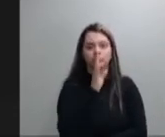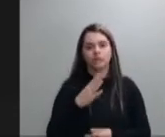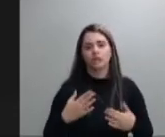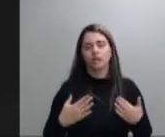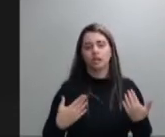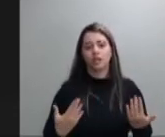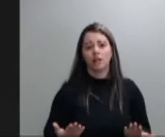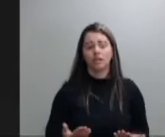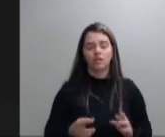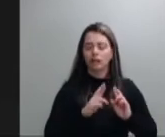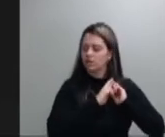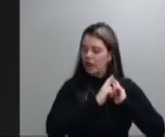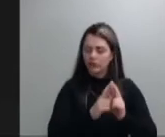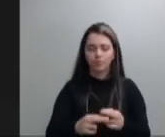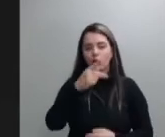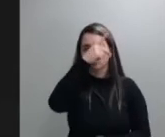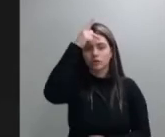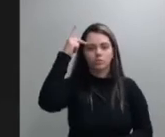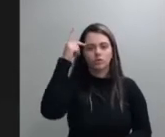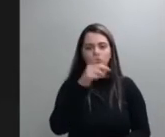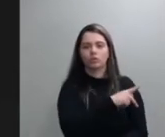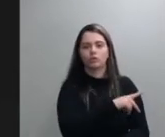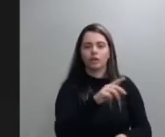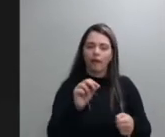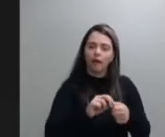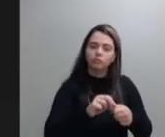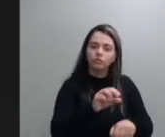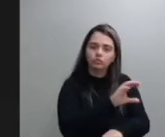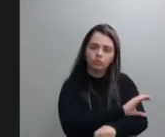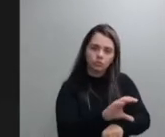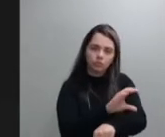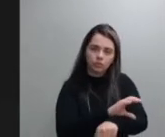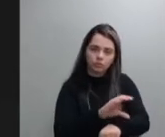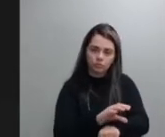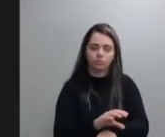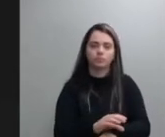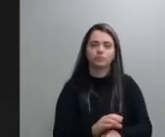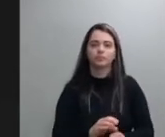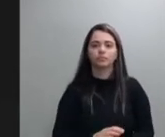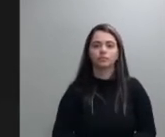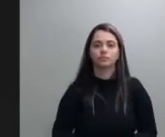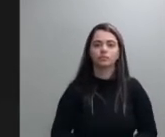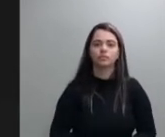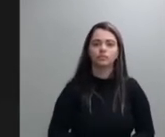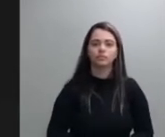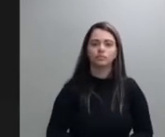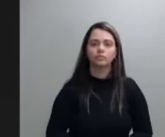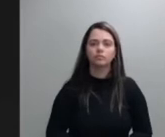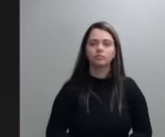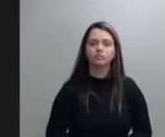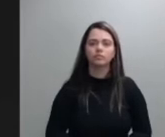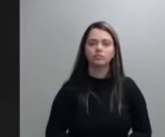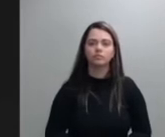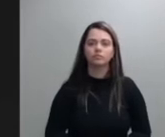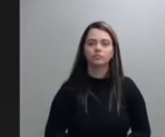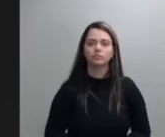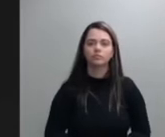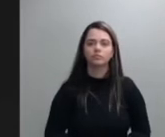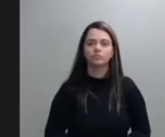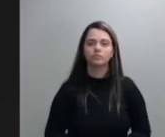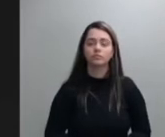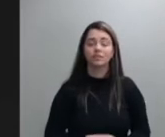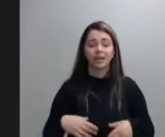esse respeito pela deliberação em 26 de outubro de 2015 a qual após submetida ao CNJ não se verificou nenhuma